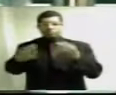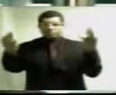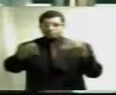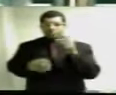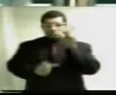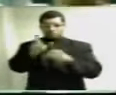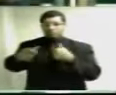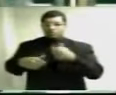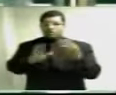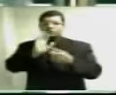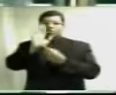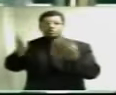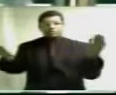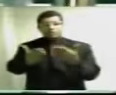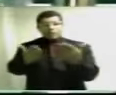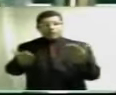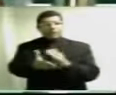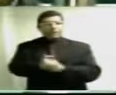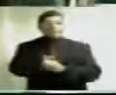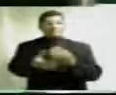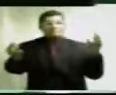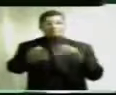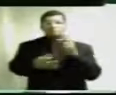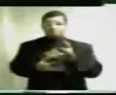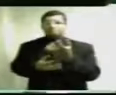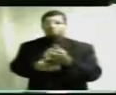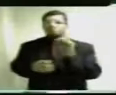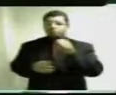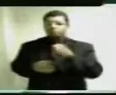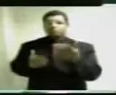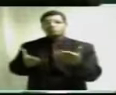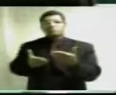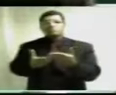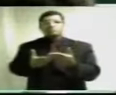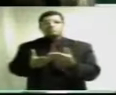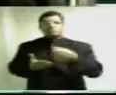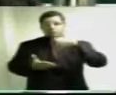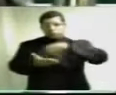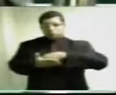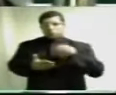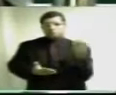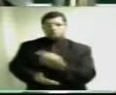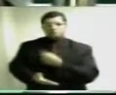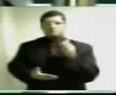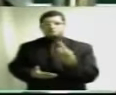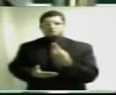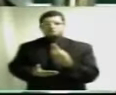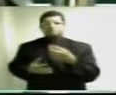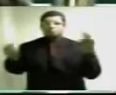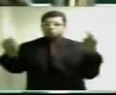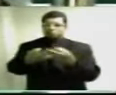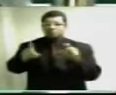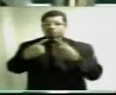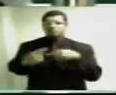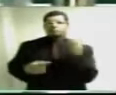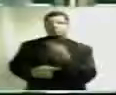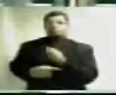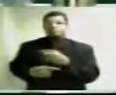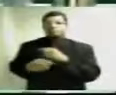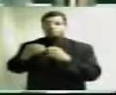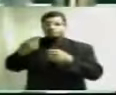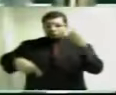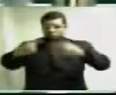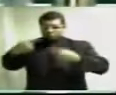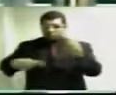certa forma, eu estou abrindo mão, tá certo, daquilo que é uma obrigação nossa, tá certo, mas que nós, a